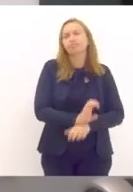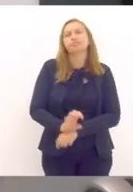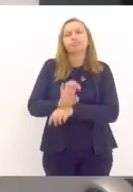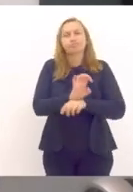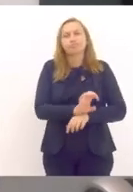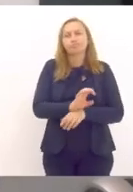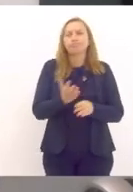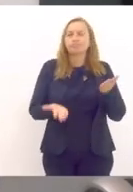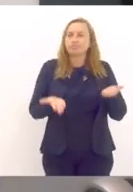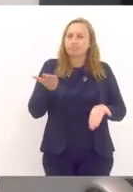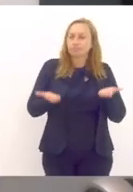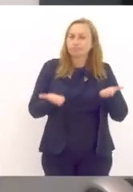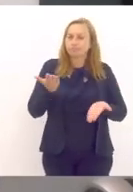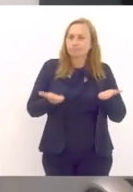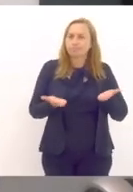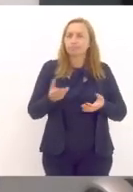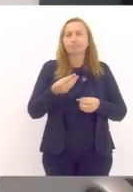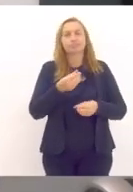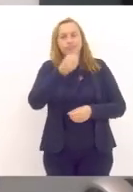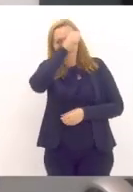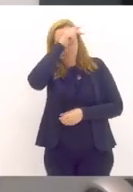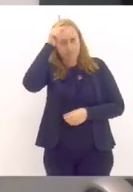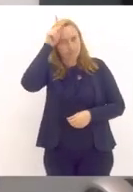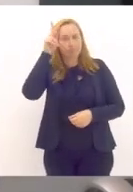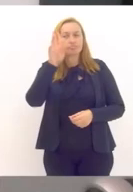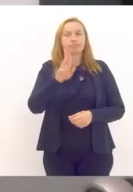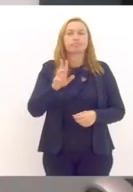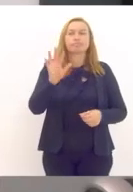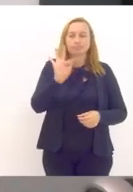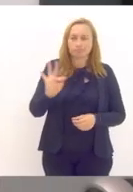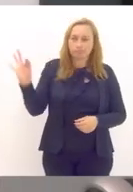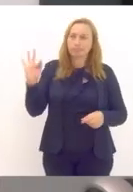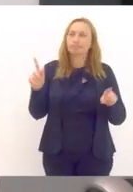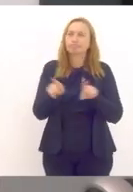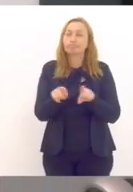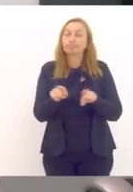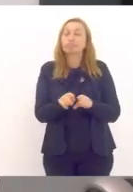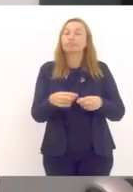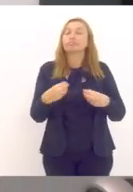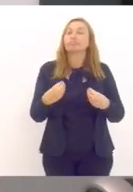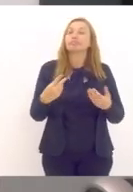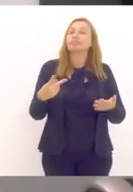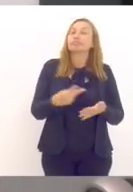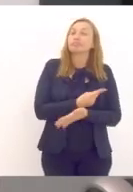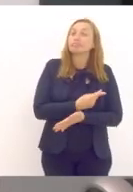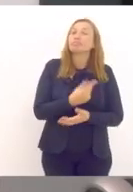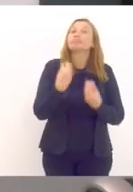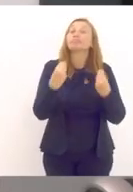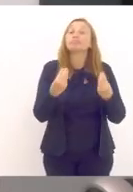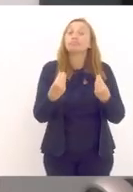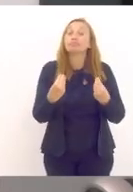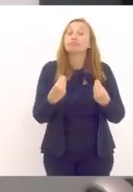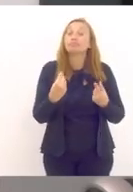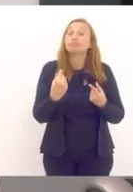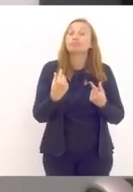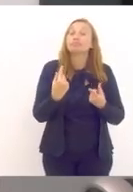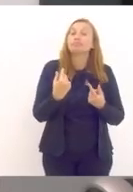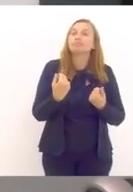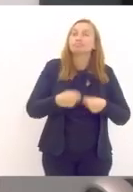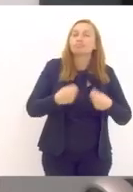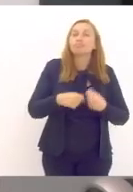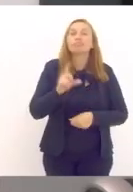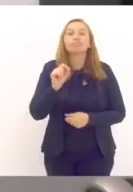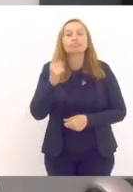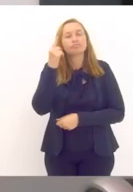estejam equilibrados, as prefeituras e a União também. E, para que isso aconteça, é preciso repensar e